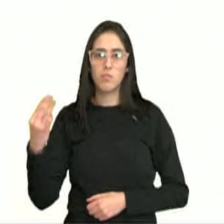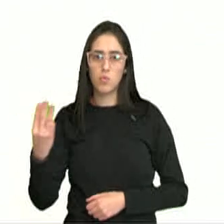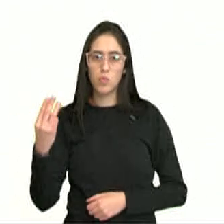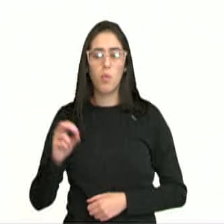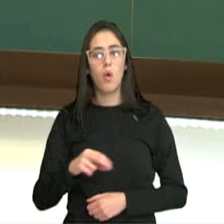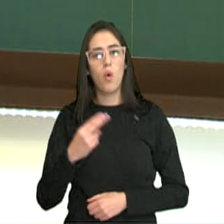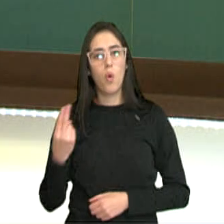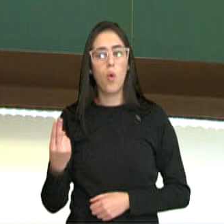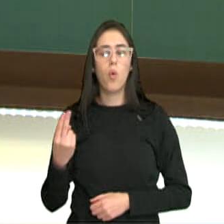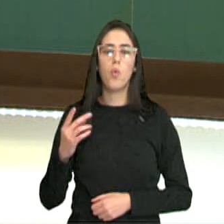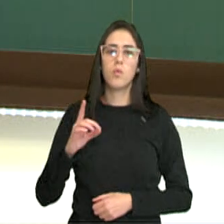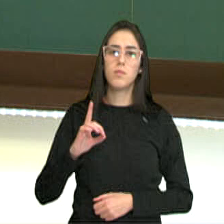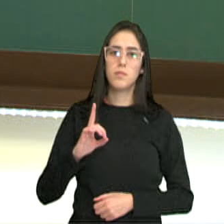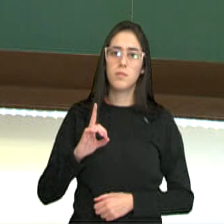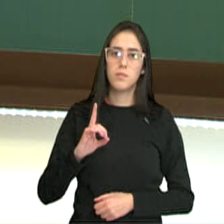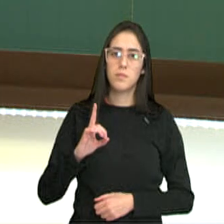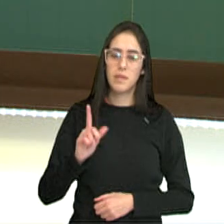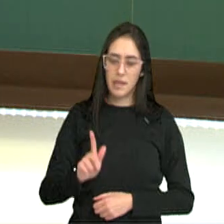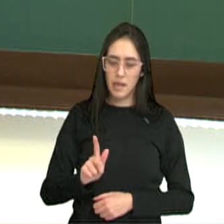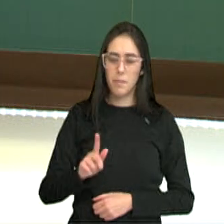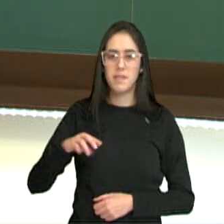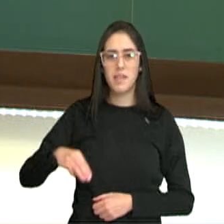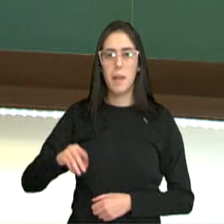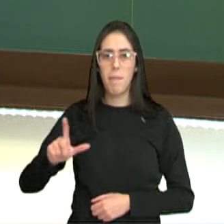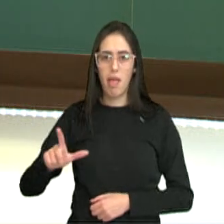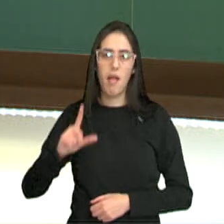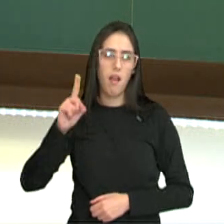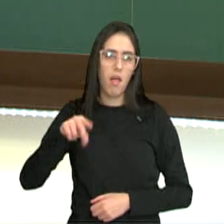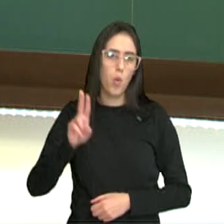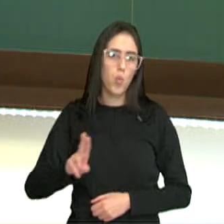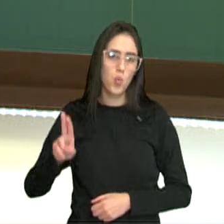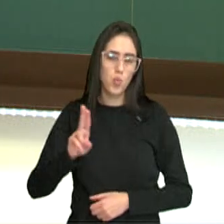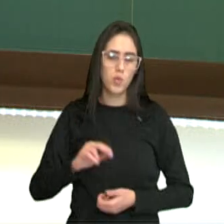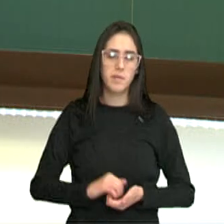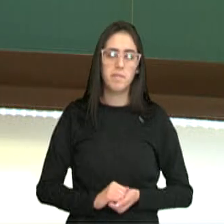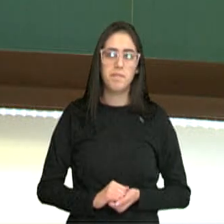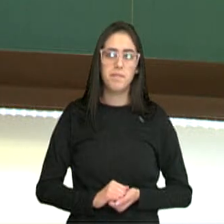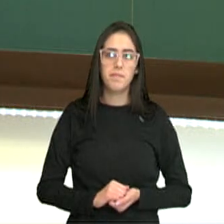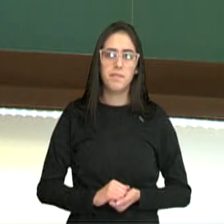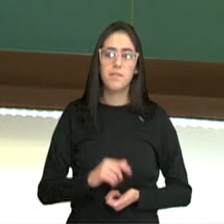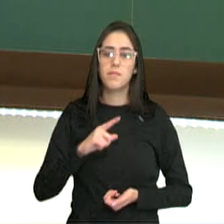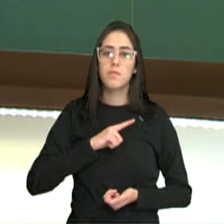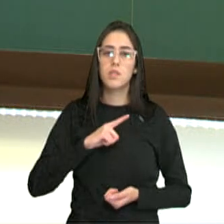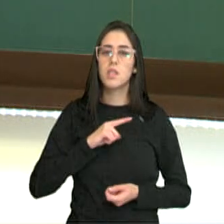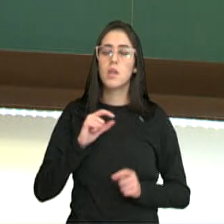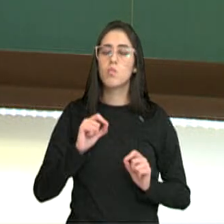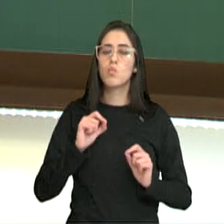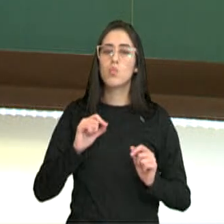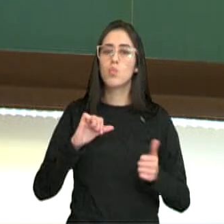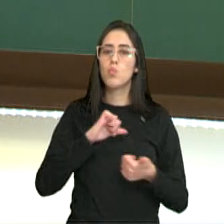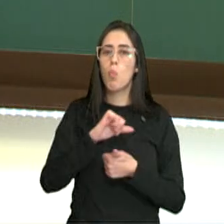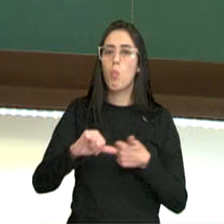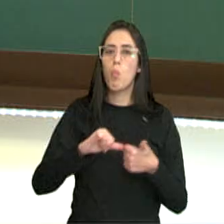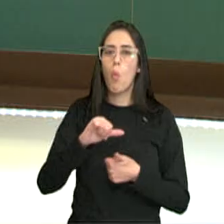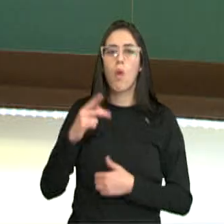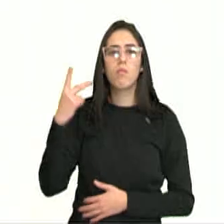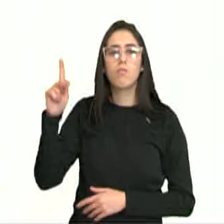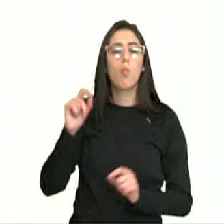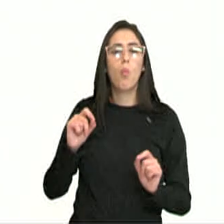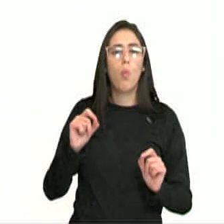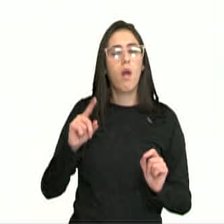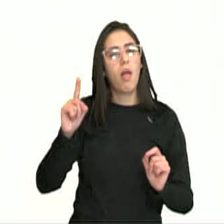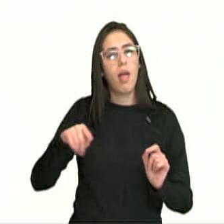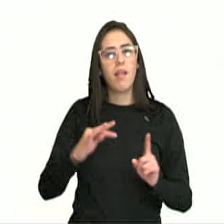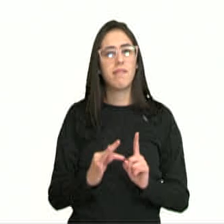por ml, são as unidades mais comuns para expressar a densidade. Os fatores que alteram a densidade de um material são a temperatura,